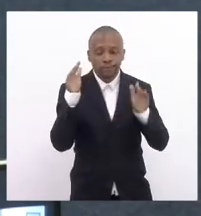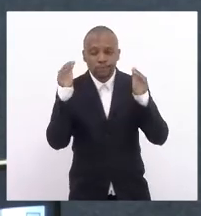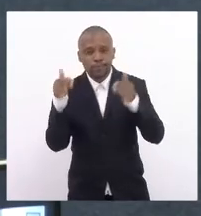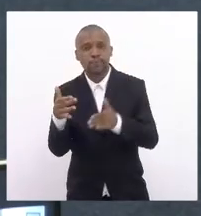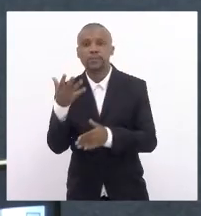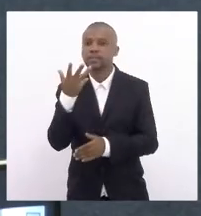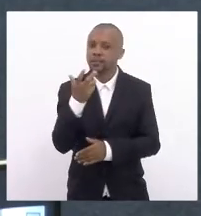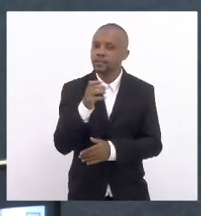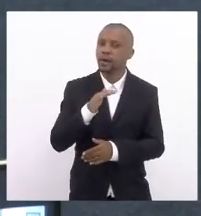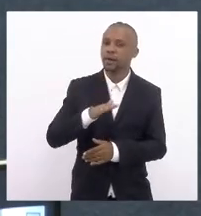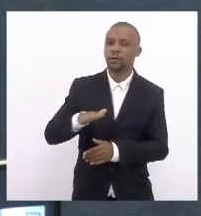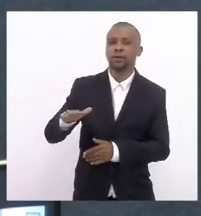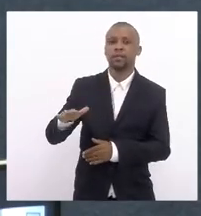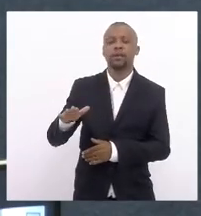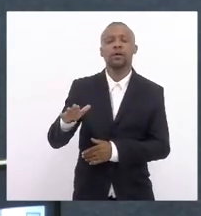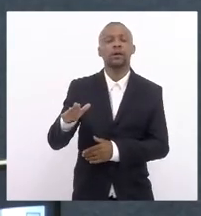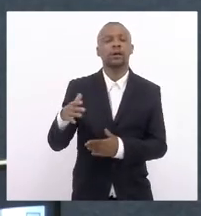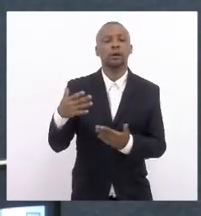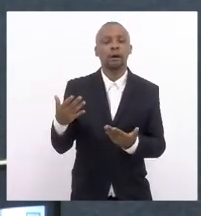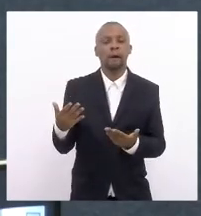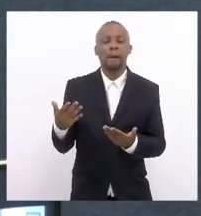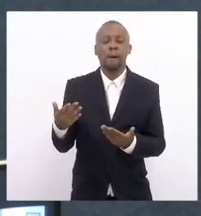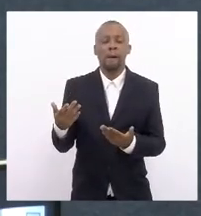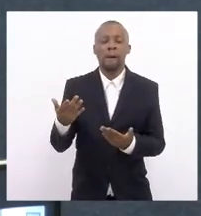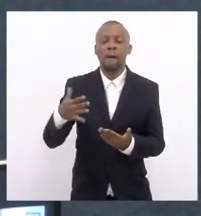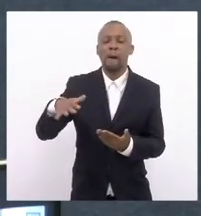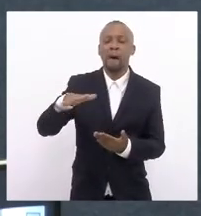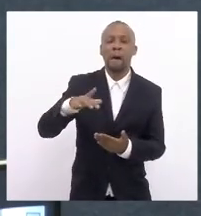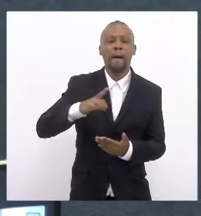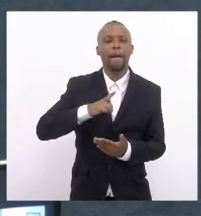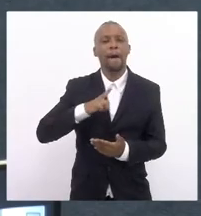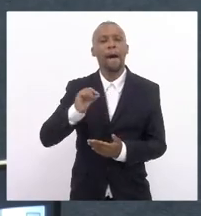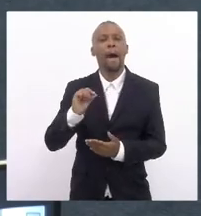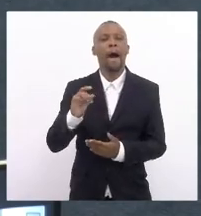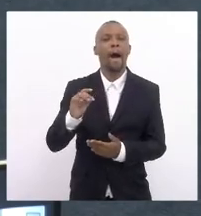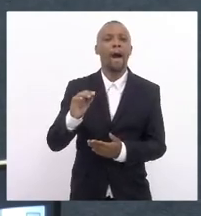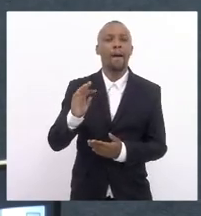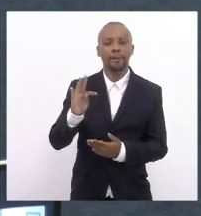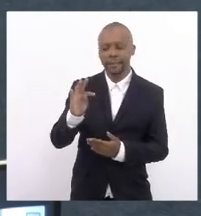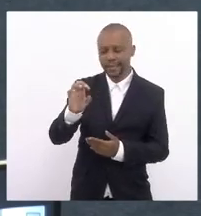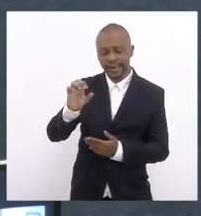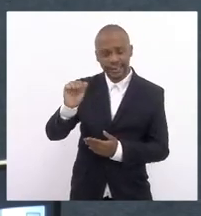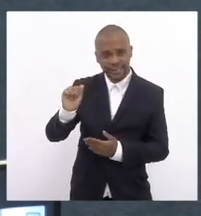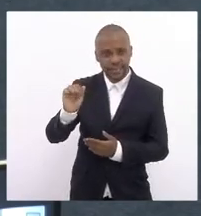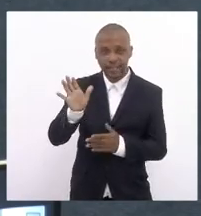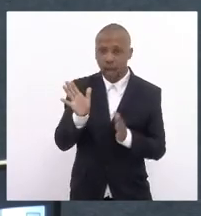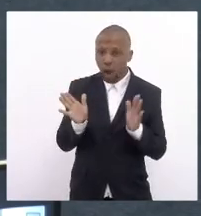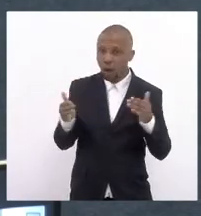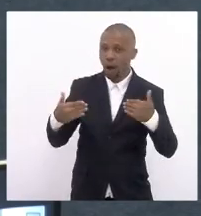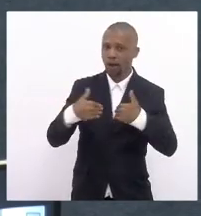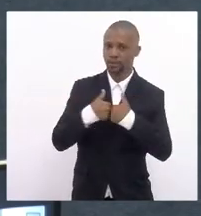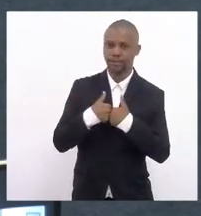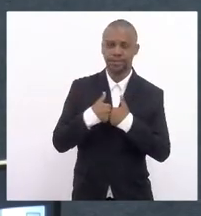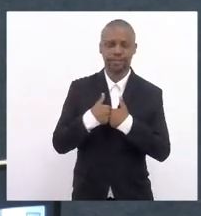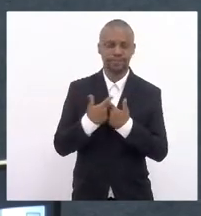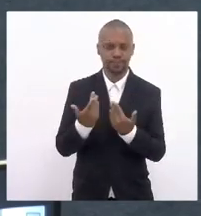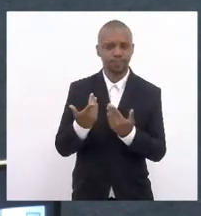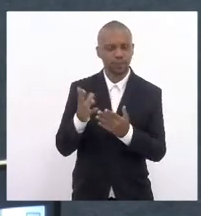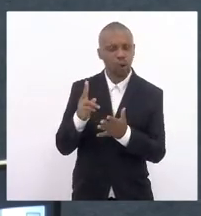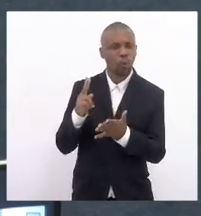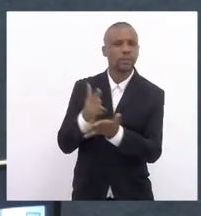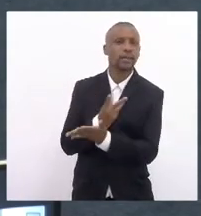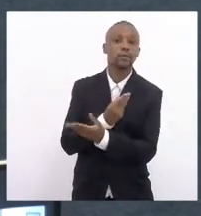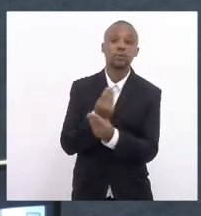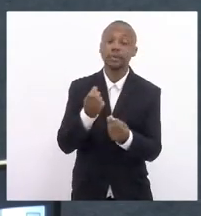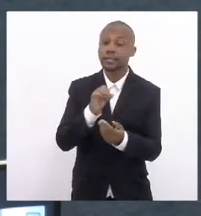crianças, enfermeira Regiane, que têm o transtorno de aspecto autista. Se isso